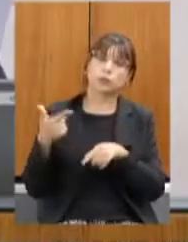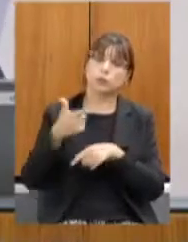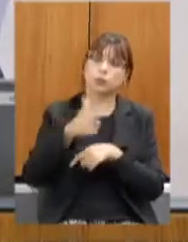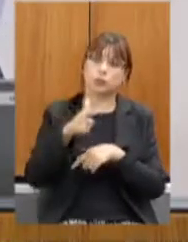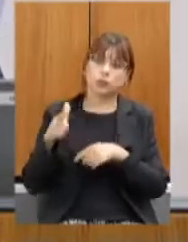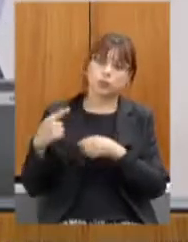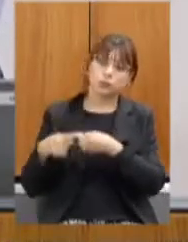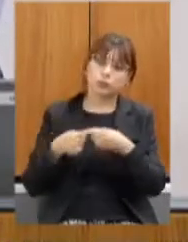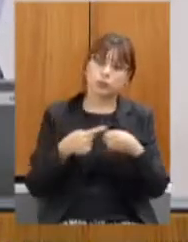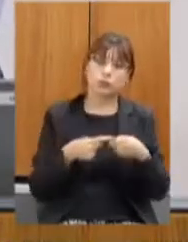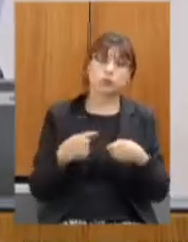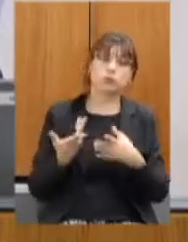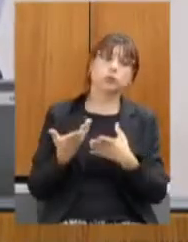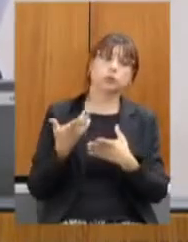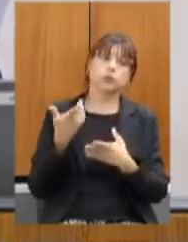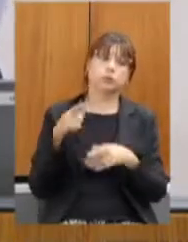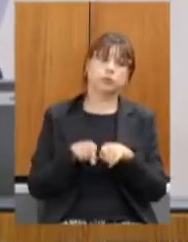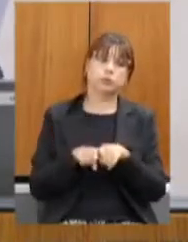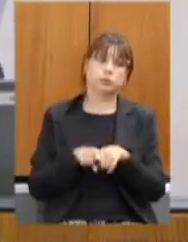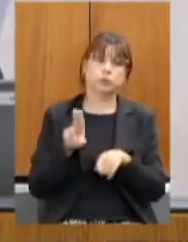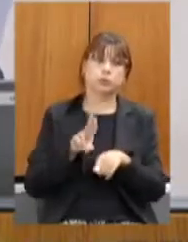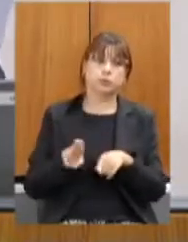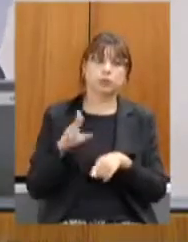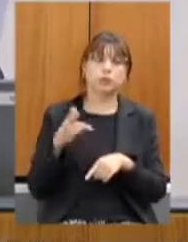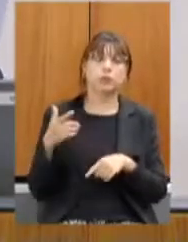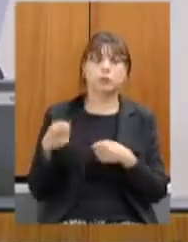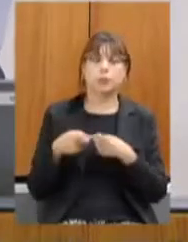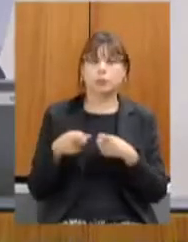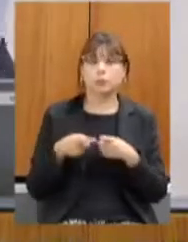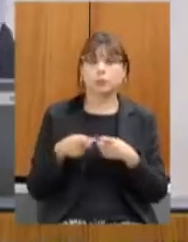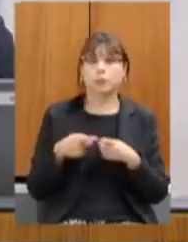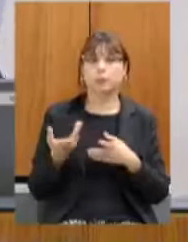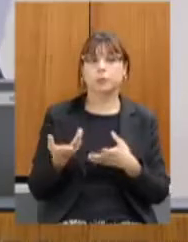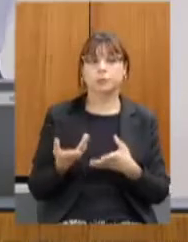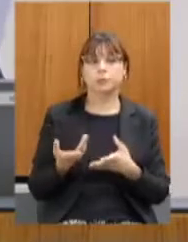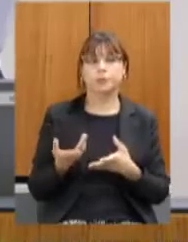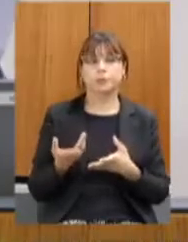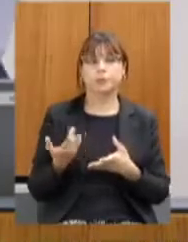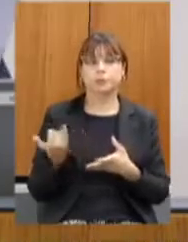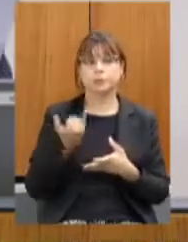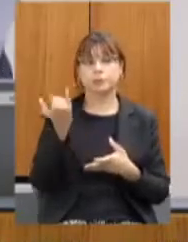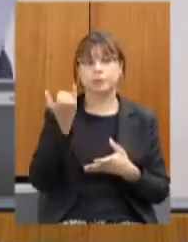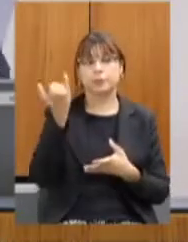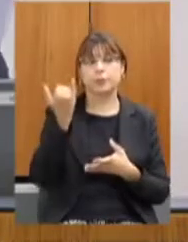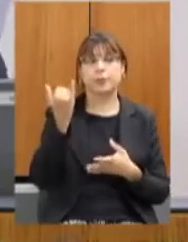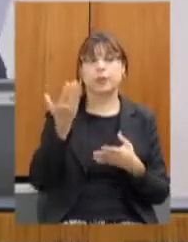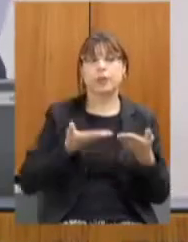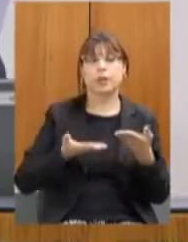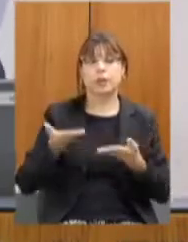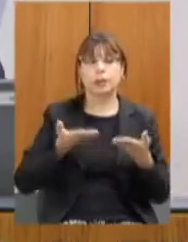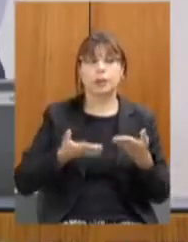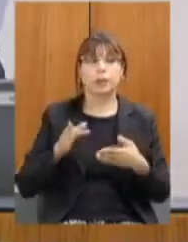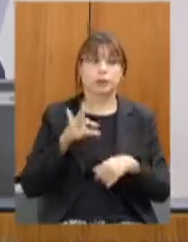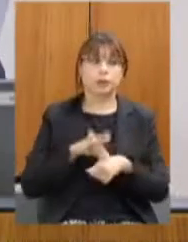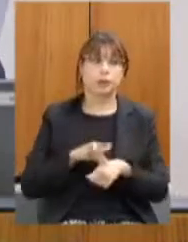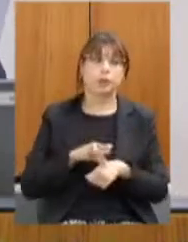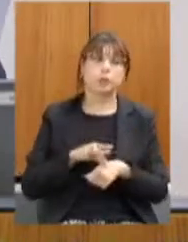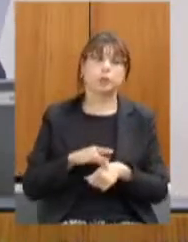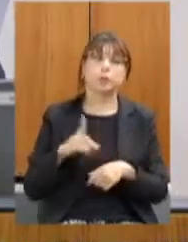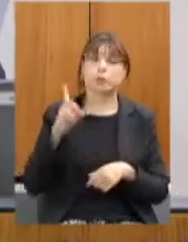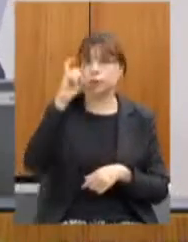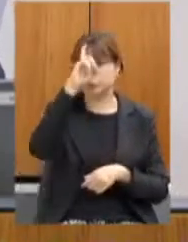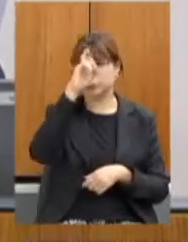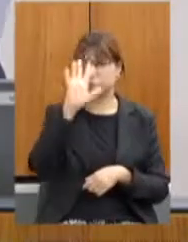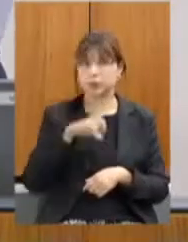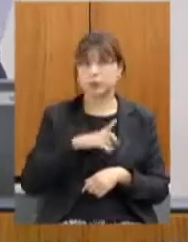a sensação de equipamentos médico-hospitalares essenciais ao tratamento das doenças Hospital Universitário realiza hoje